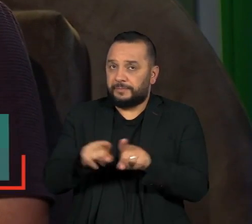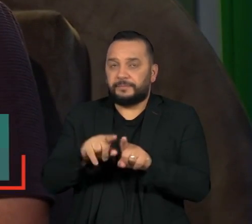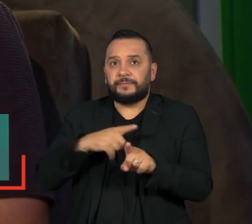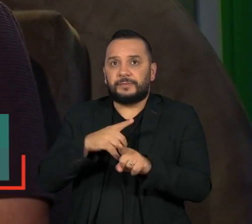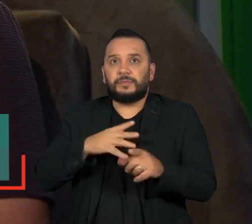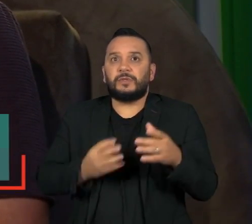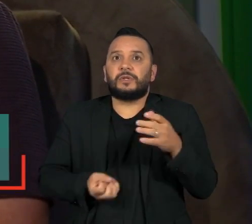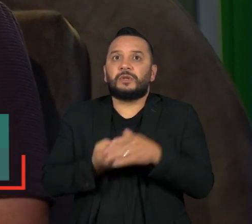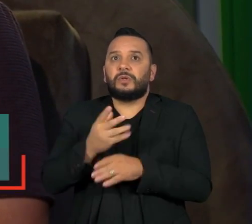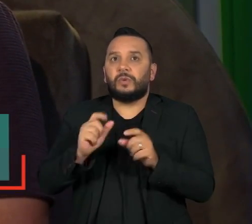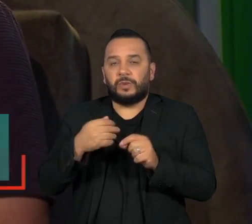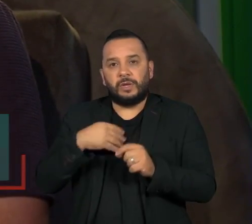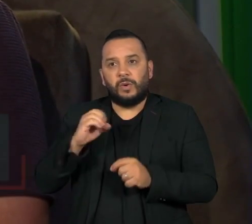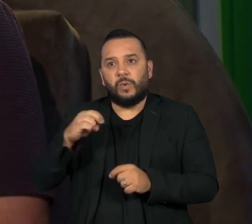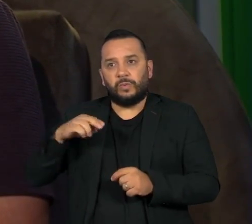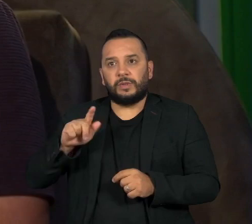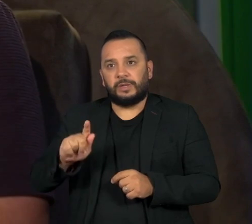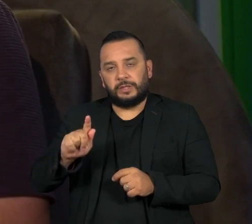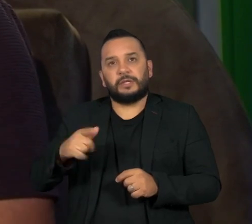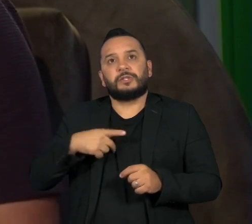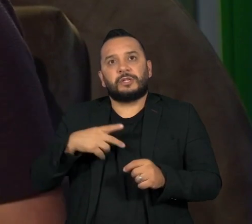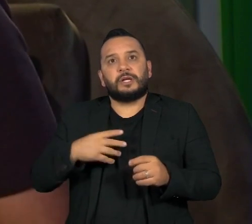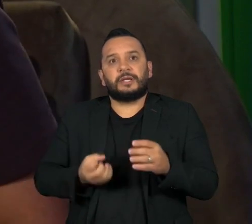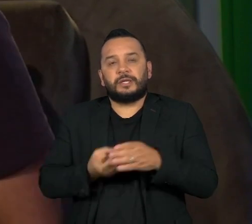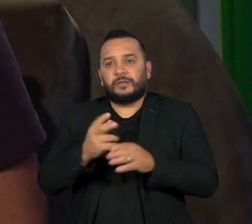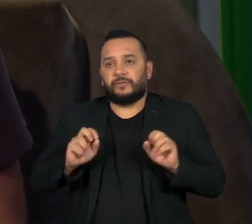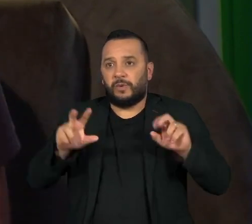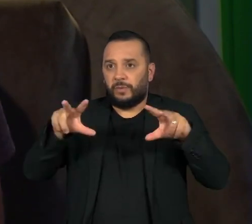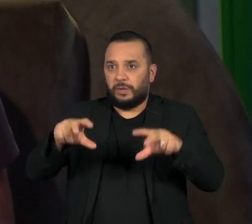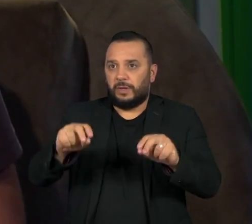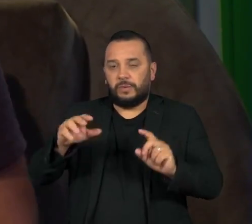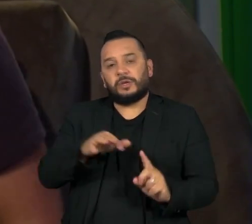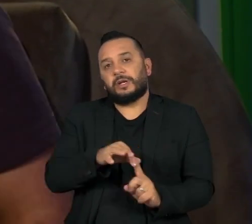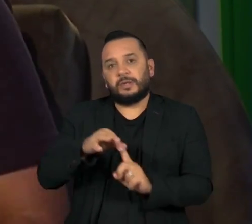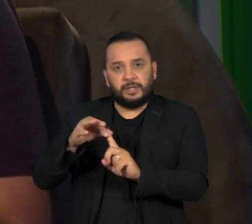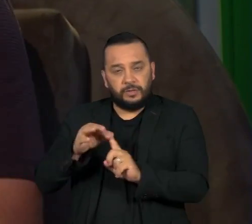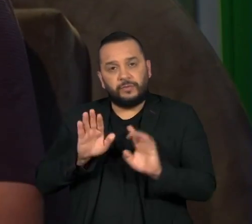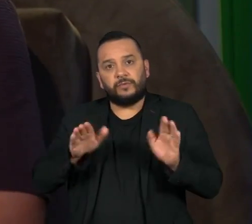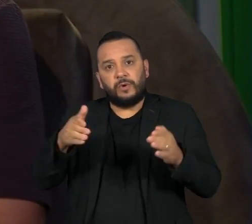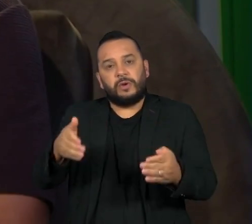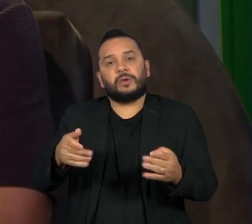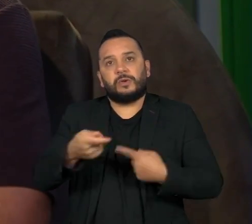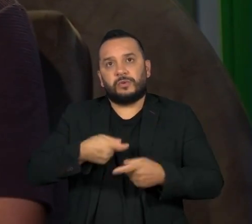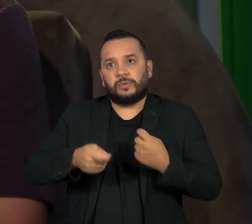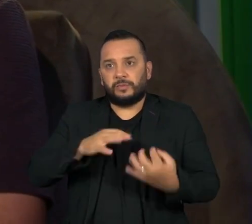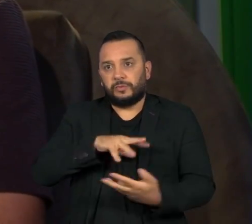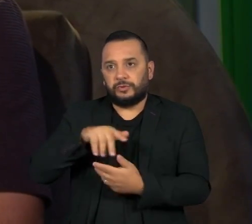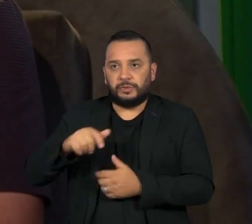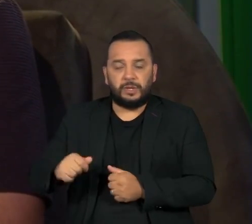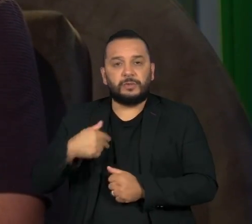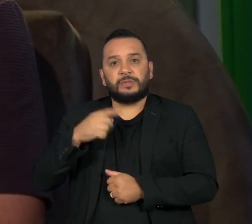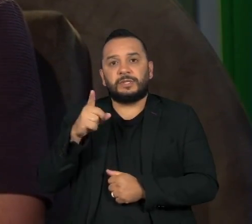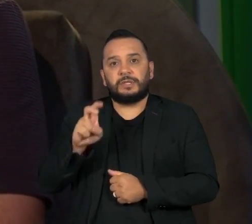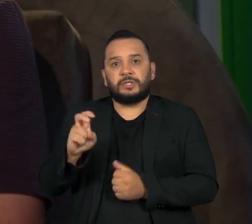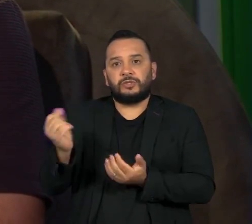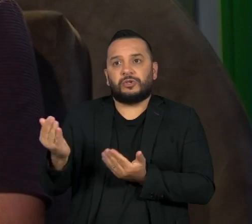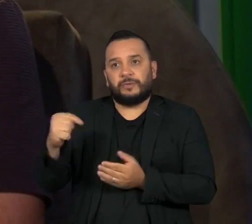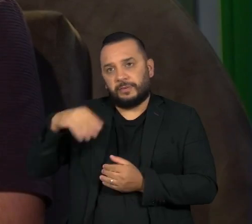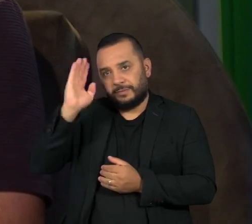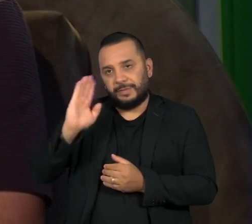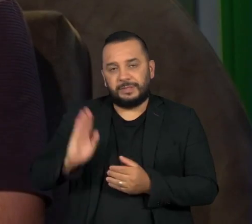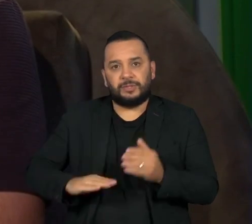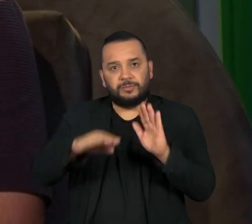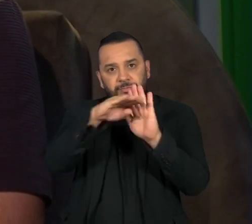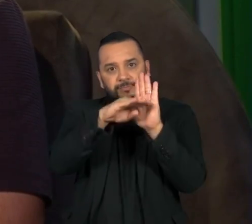né, da ONG Gerando Falcões. Foi nomeado pelo Fórum Econômico Mundial um dos 15 jovens brasileiros que